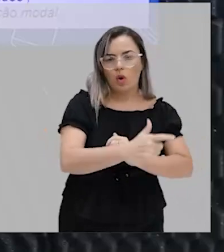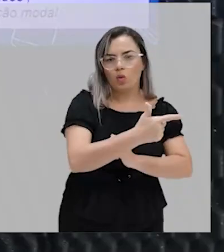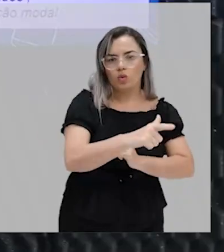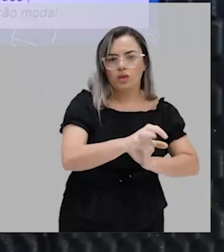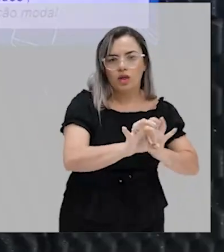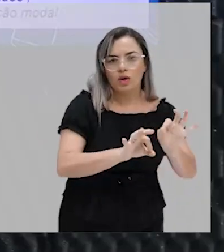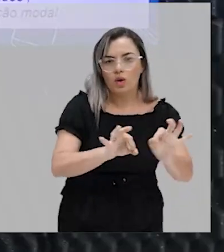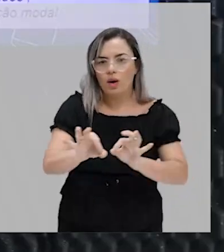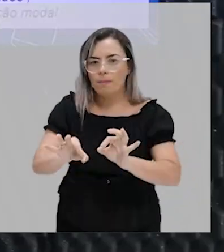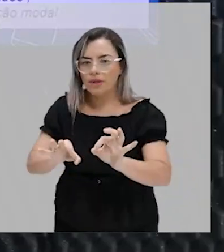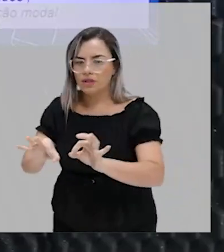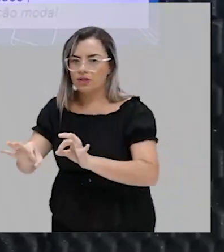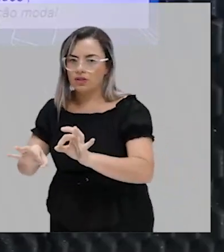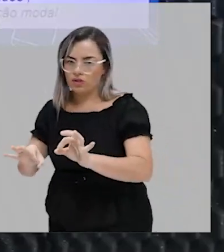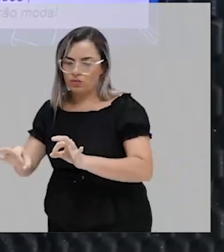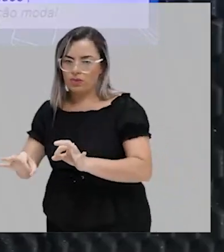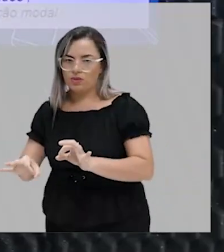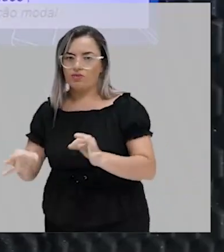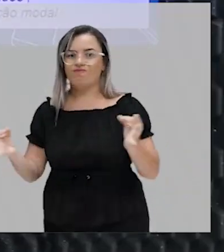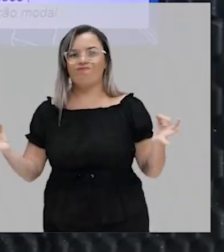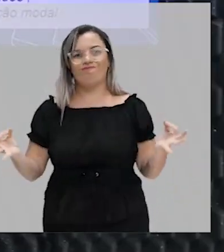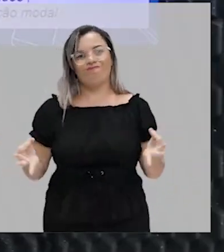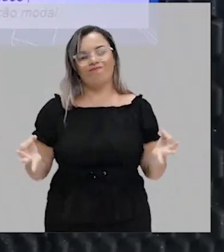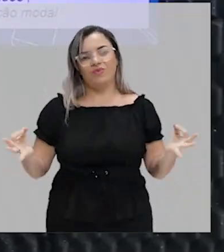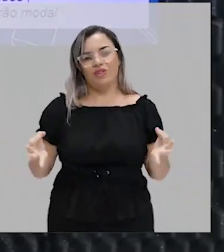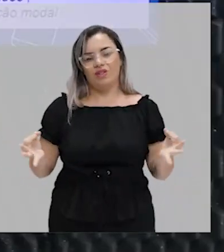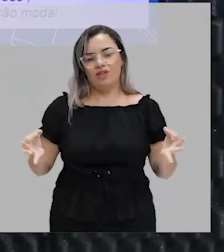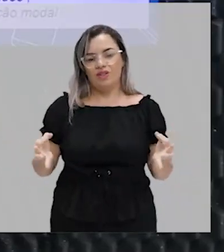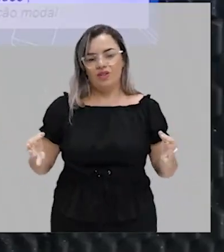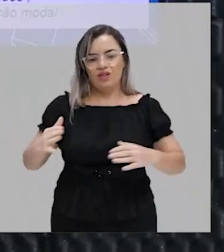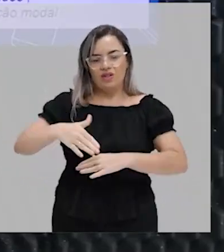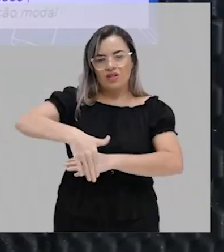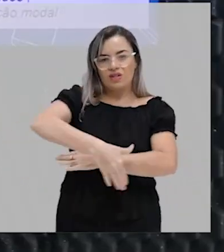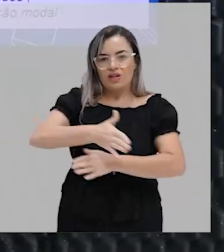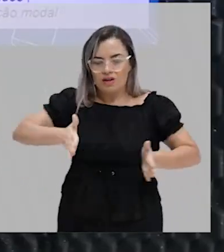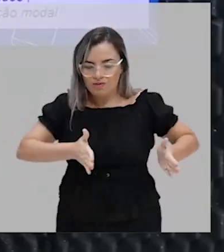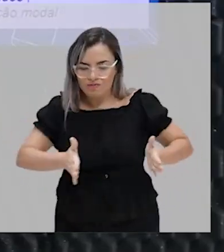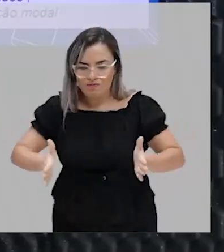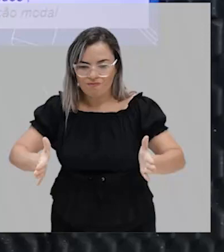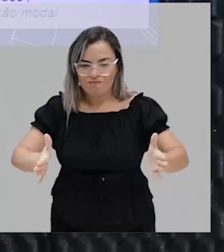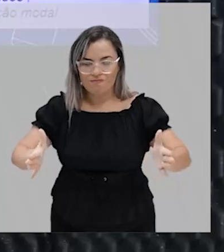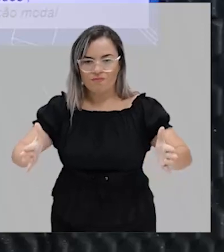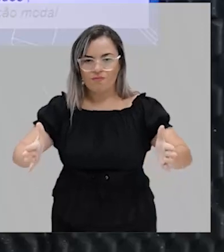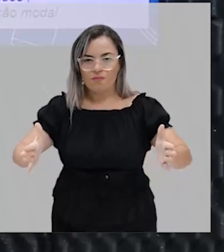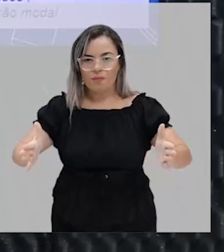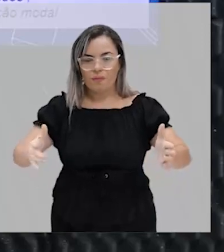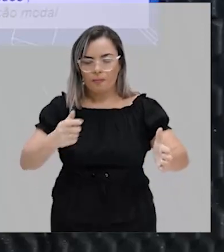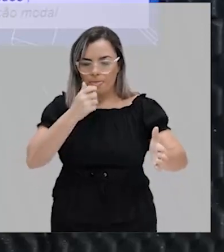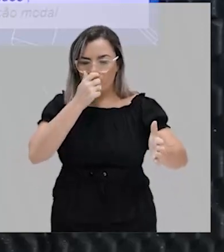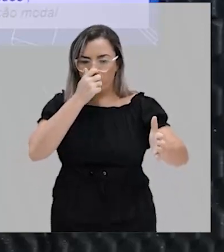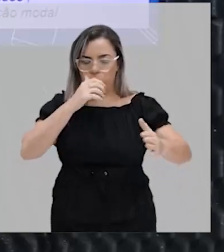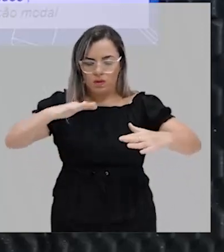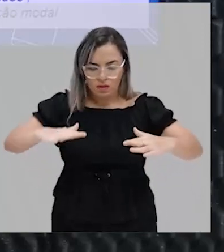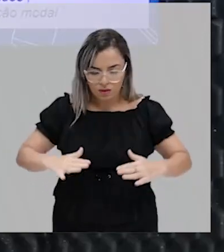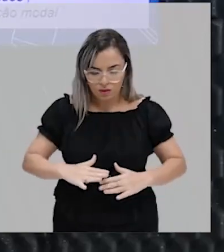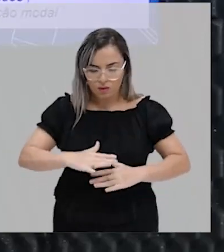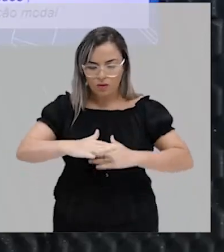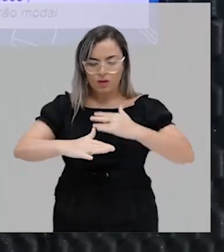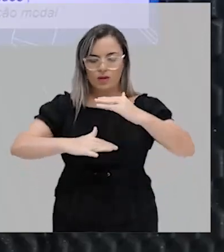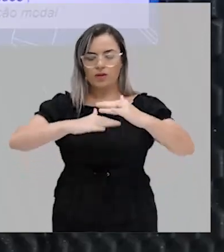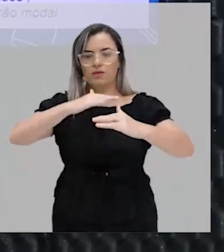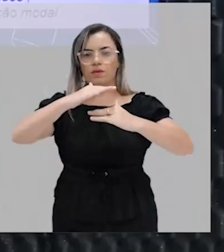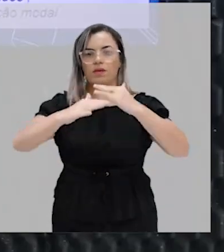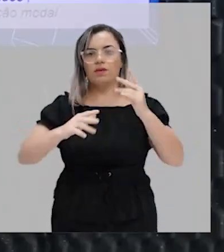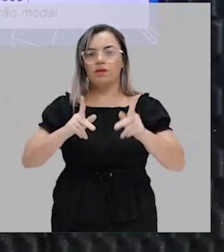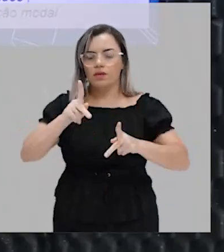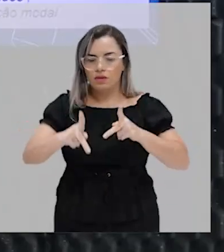planejamento adequado e as vias principalmente vão acabar ficando estranguladas com o crescimento populacional de veículos e